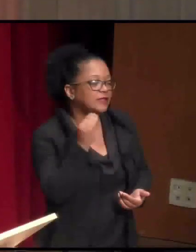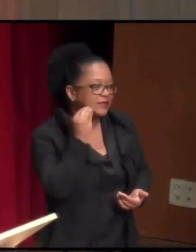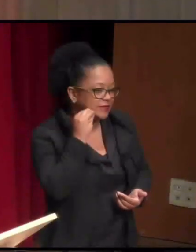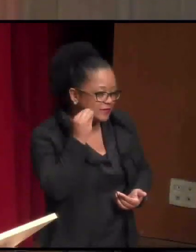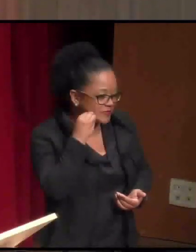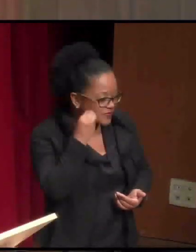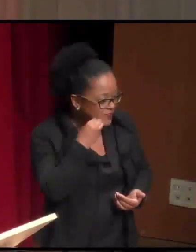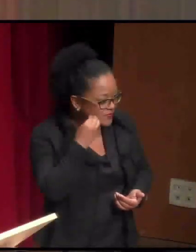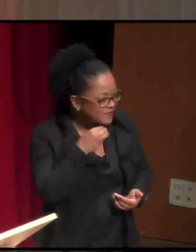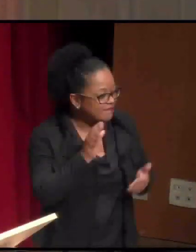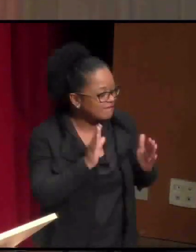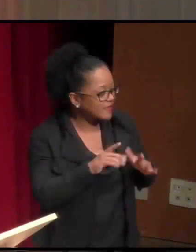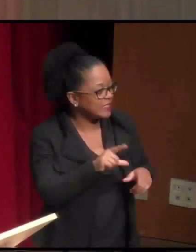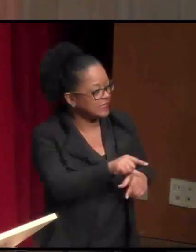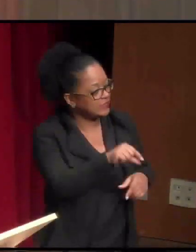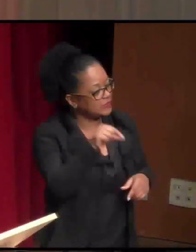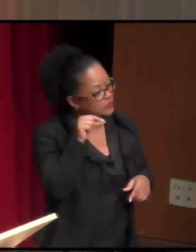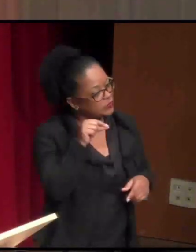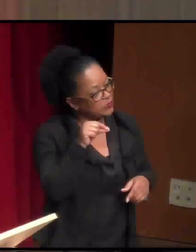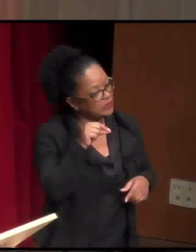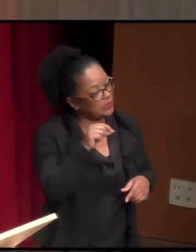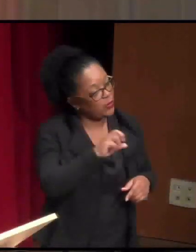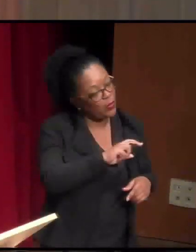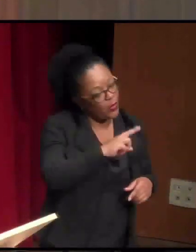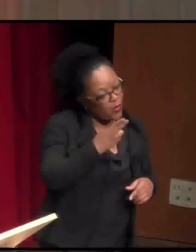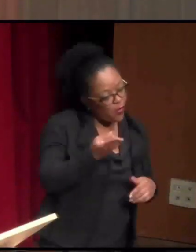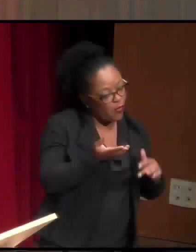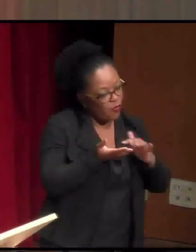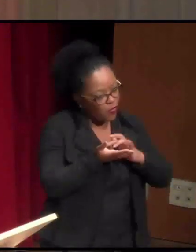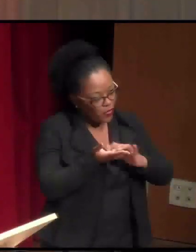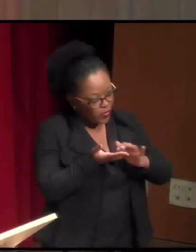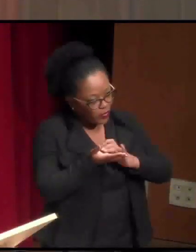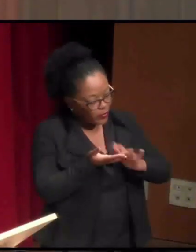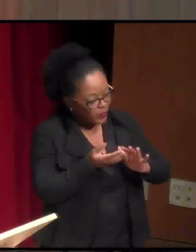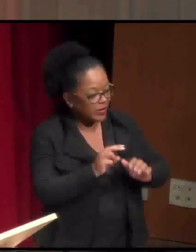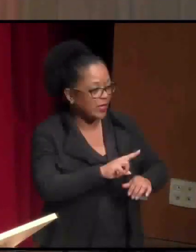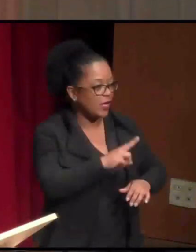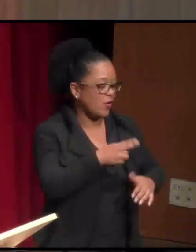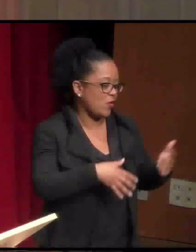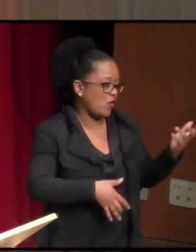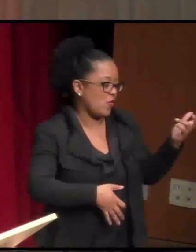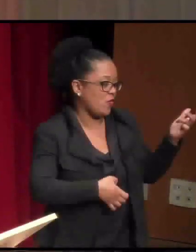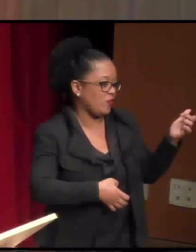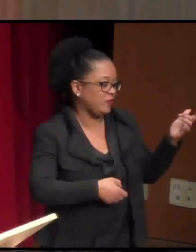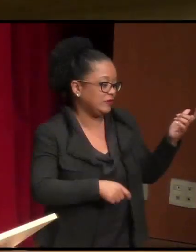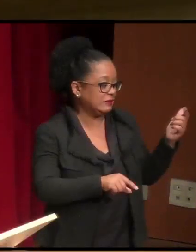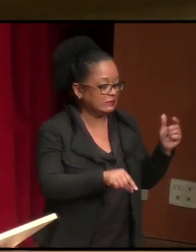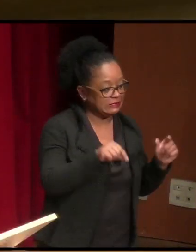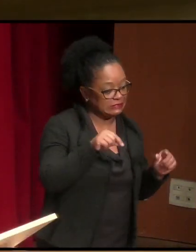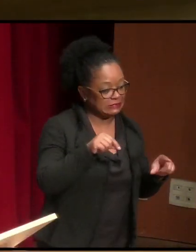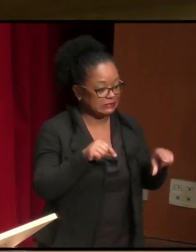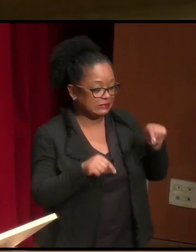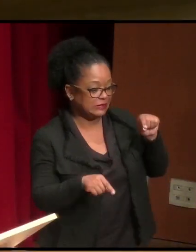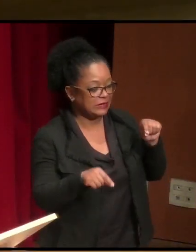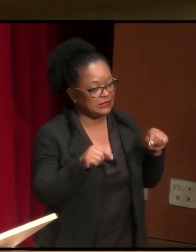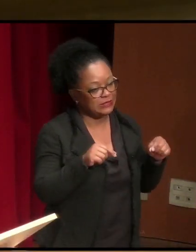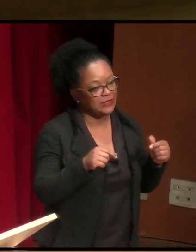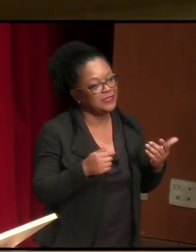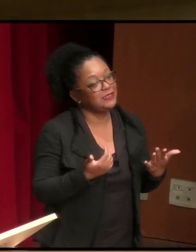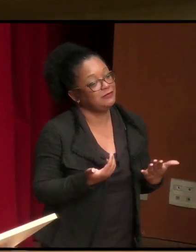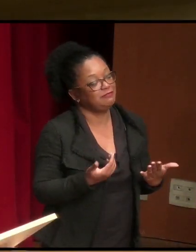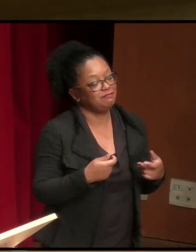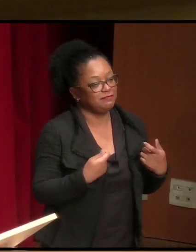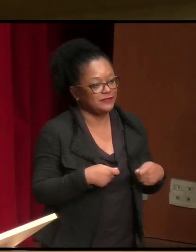eu tive que fazer uma opção, ou Braille ou violão, para mim. Tem pessoas que se dão bem, mas eu não consegui. Então, eu tive